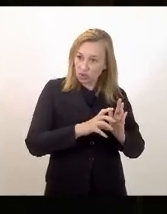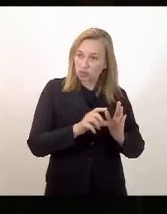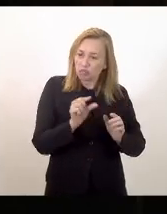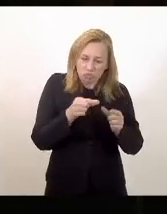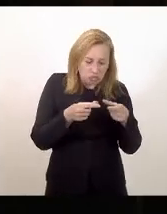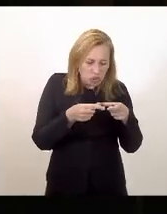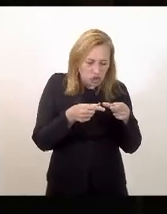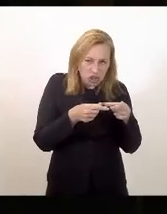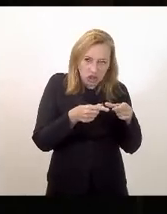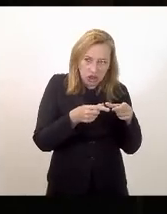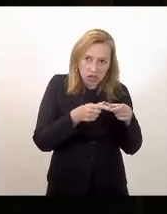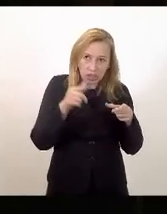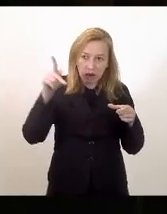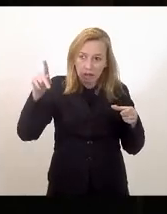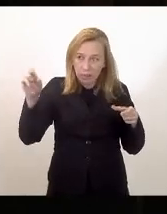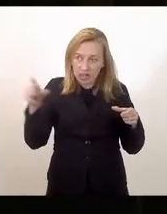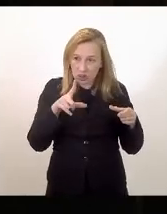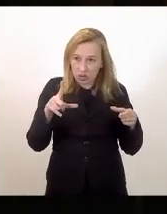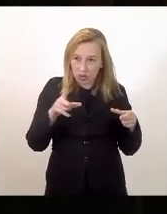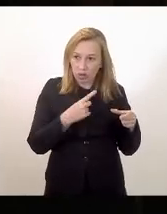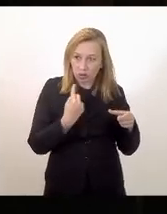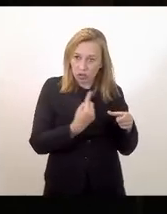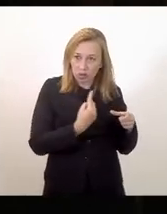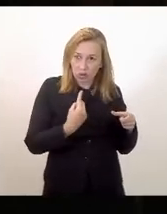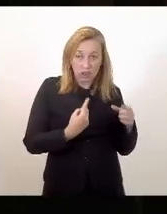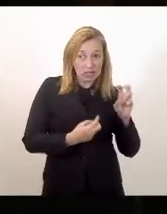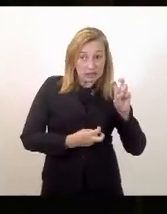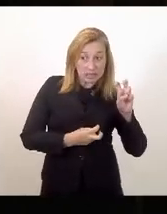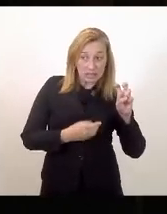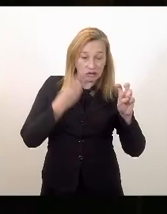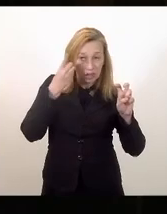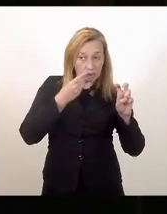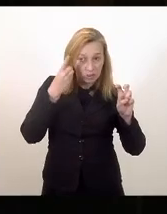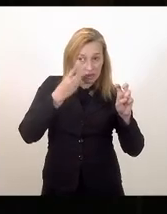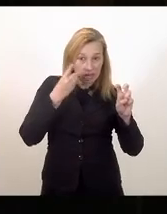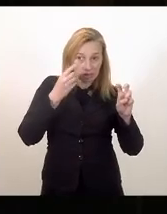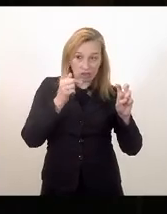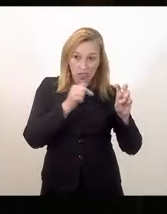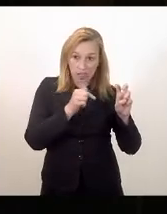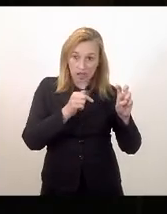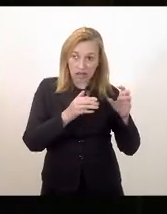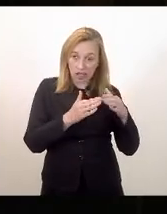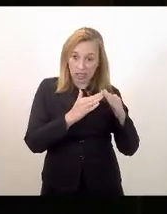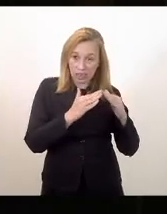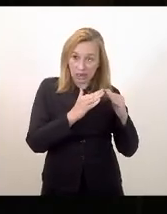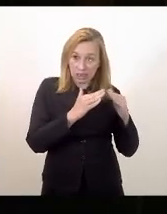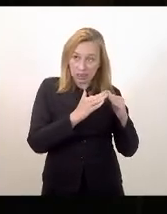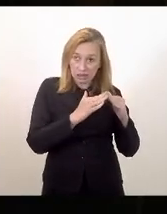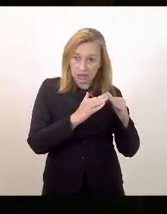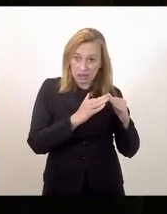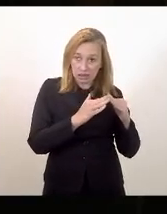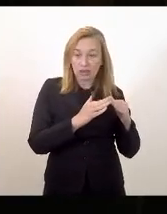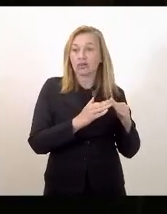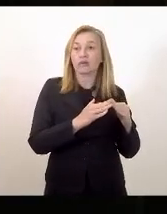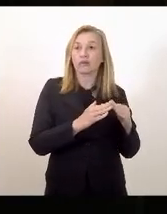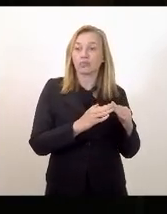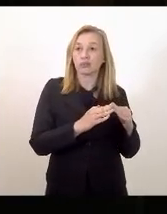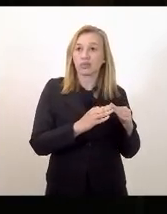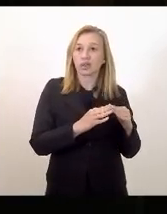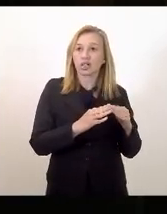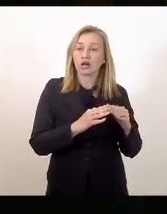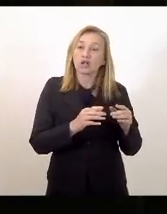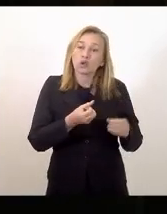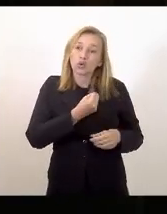pequeno aqui na casa, claro, a gente tem 5 deputados e deputadas aqui na casa, não somos necessariamente a